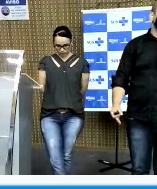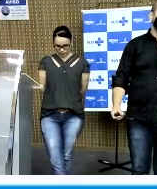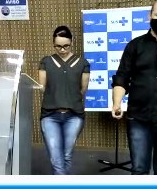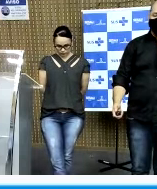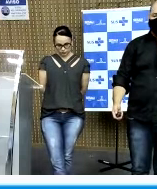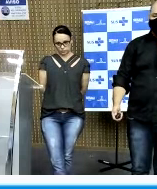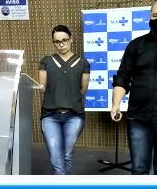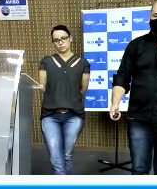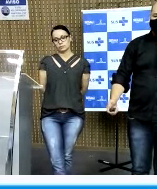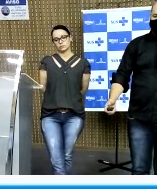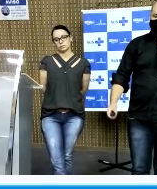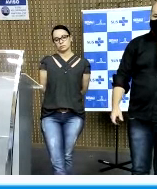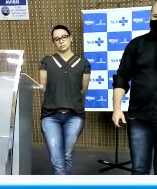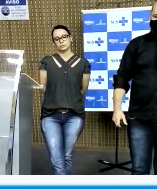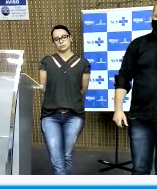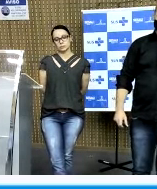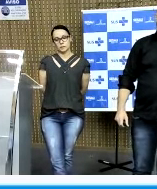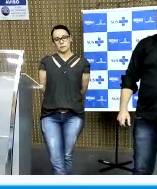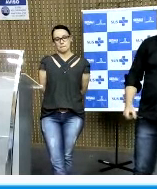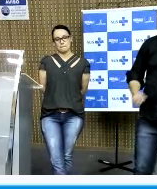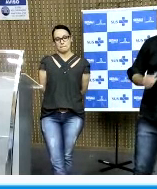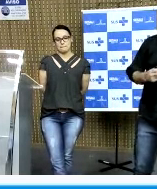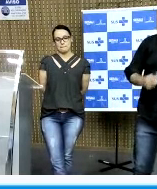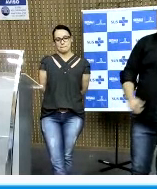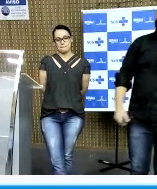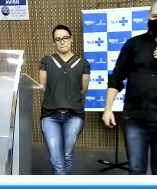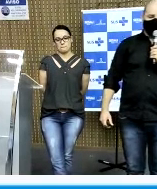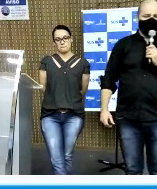essa captação. O pré-natal.